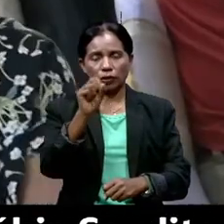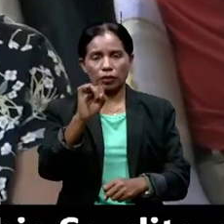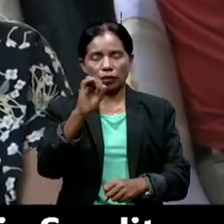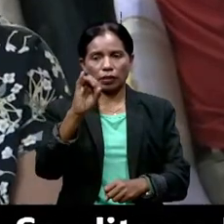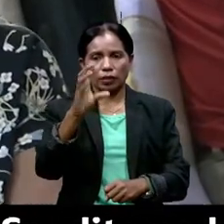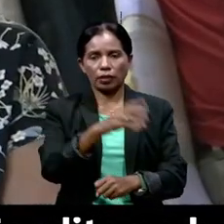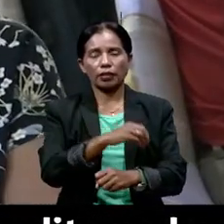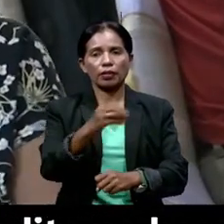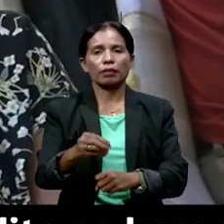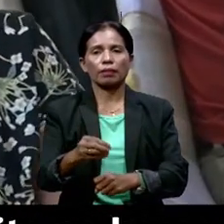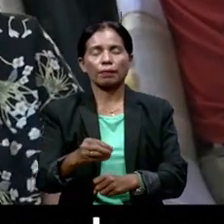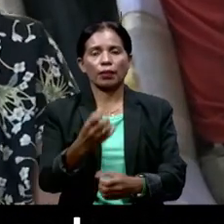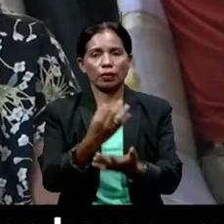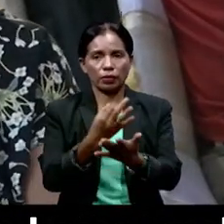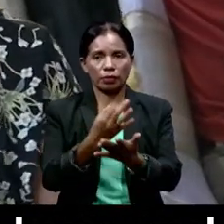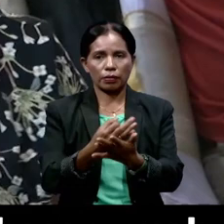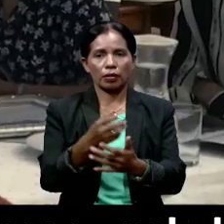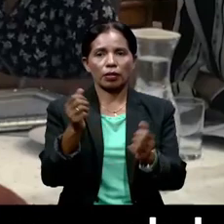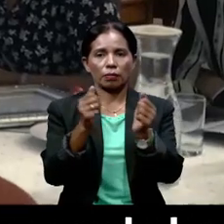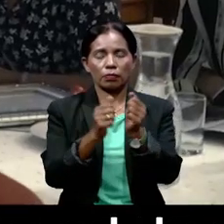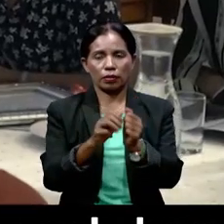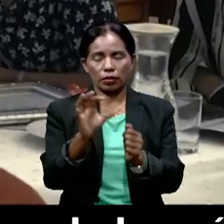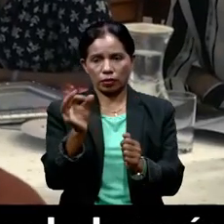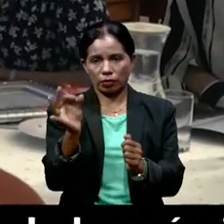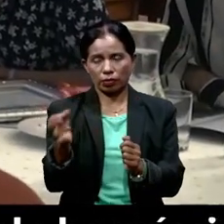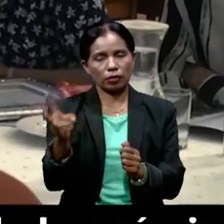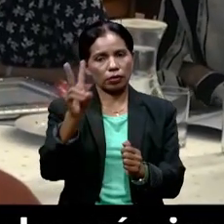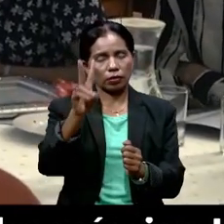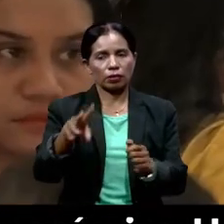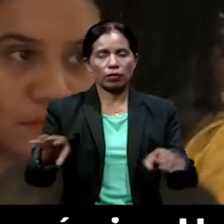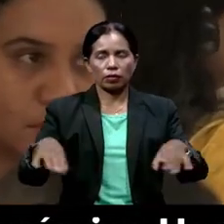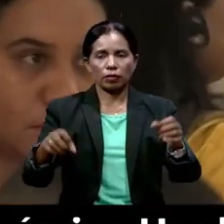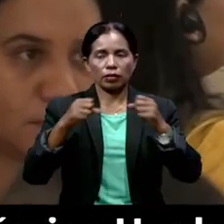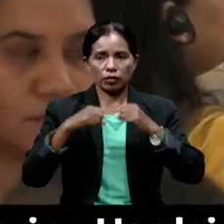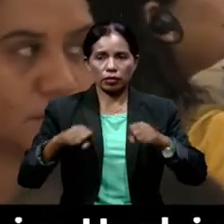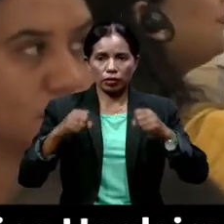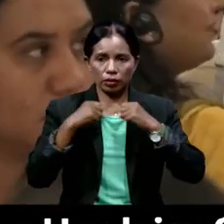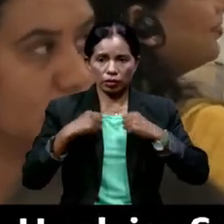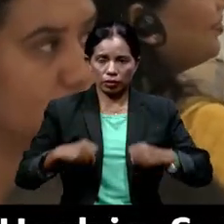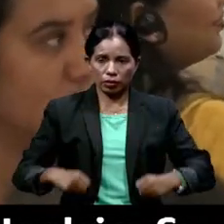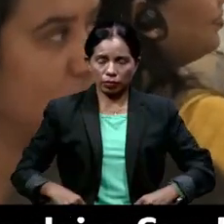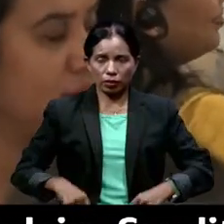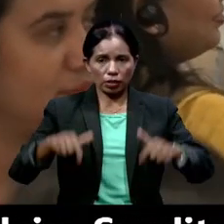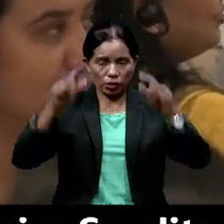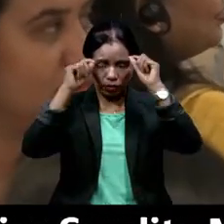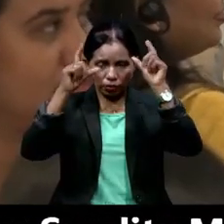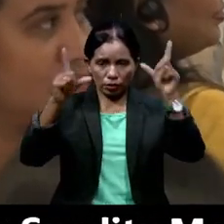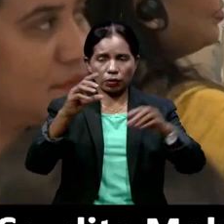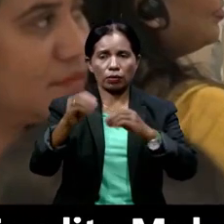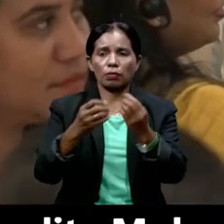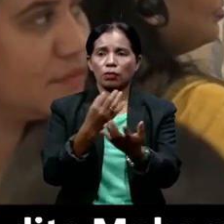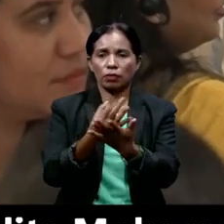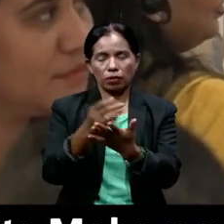o total orçamento tocon sianulu recenrua o diha força Sistema Saúde a Timor-Leste e a financiamento governação